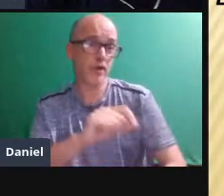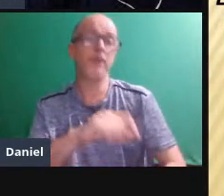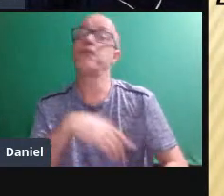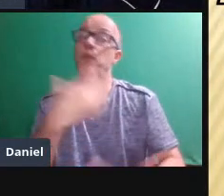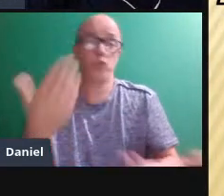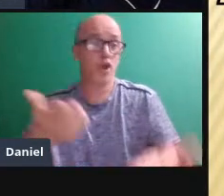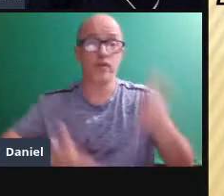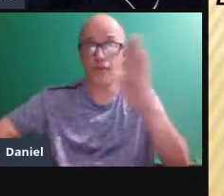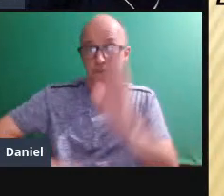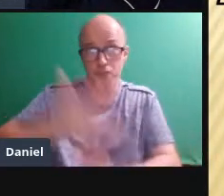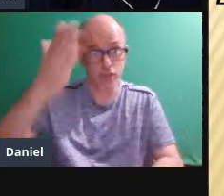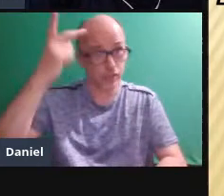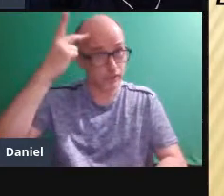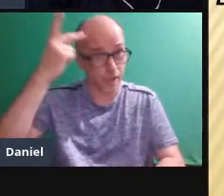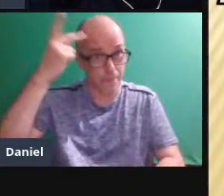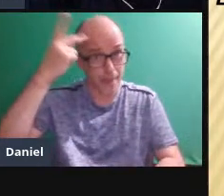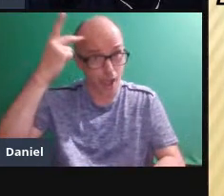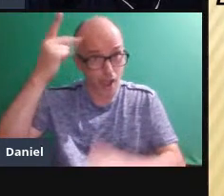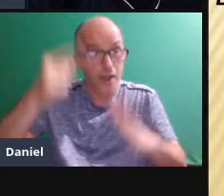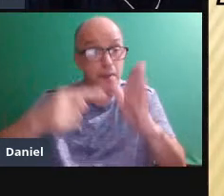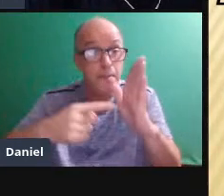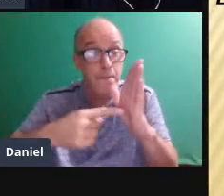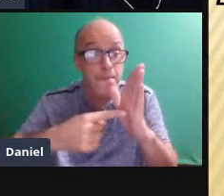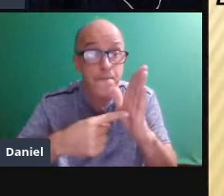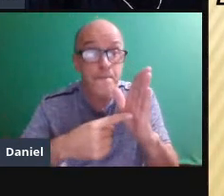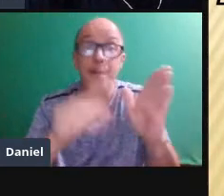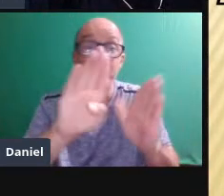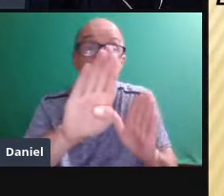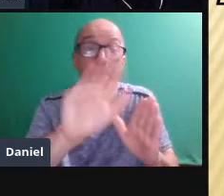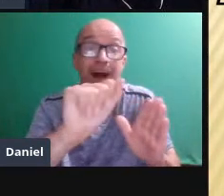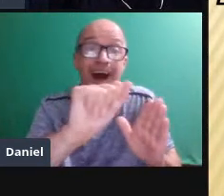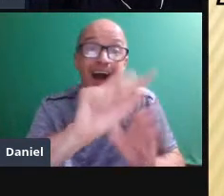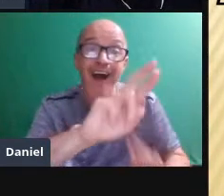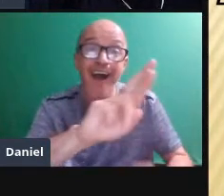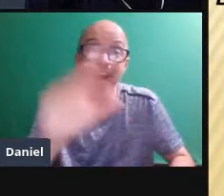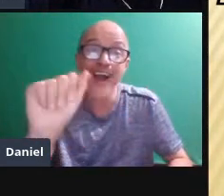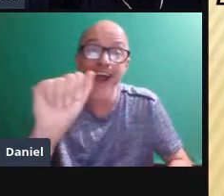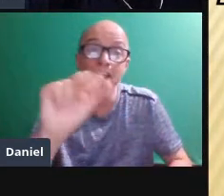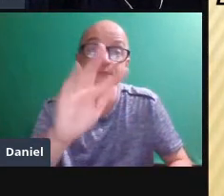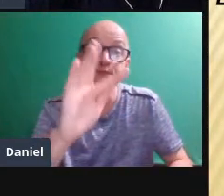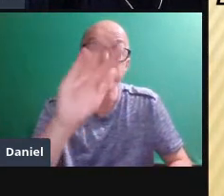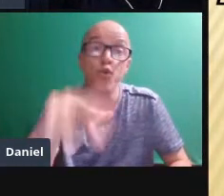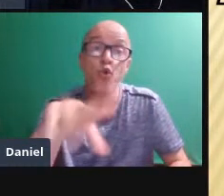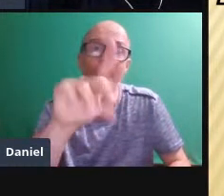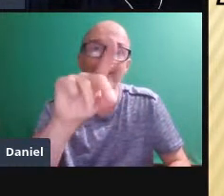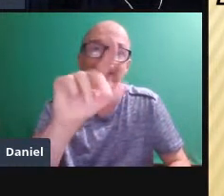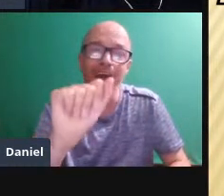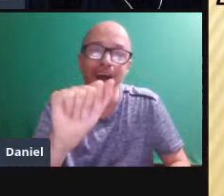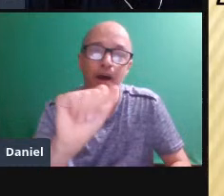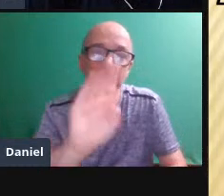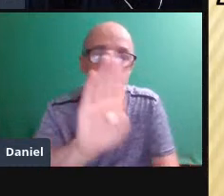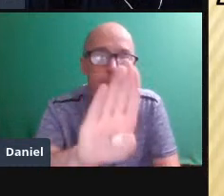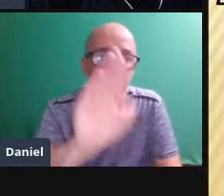Já aconteceu comigo, por exemplo, eu viajei para São Paulo pela primeira vez.